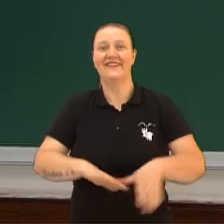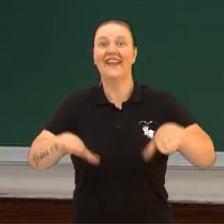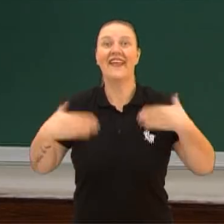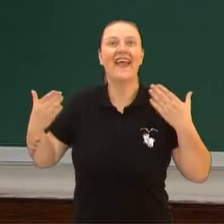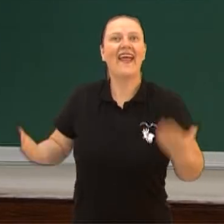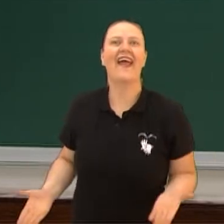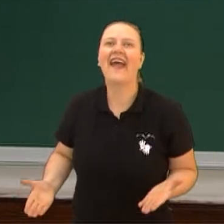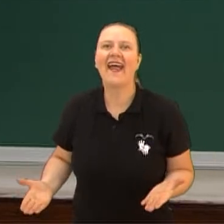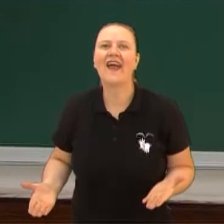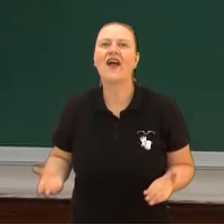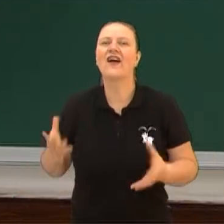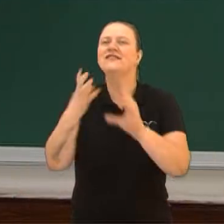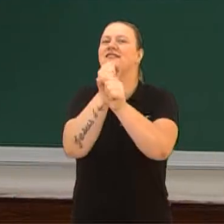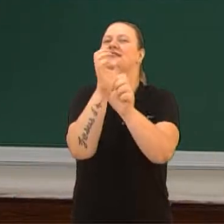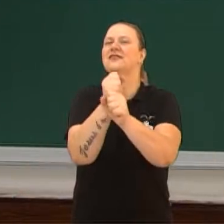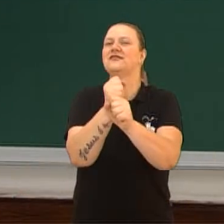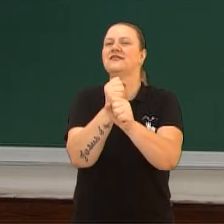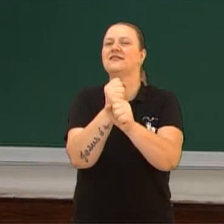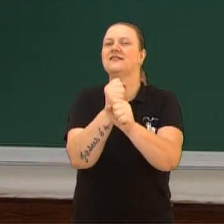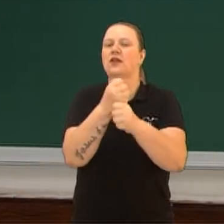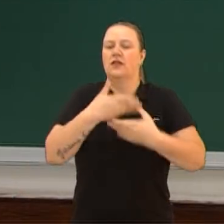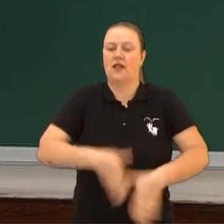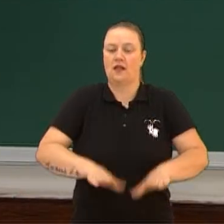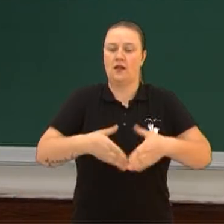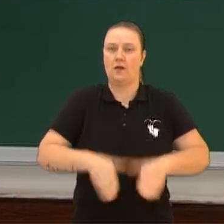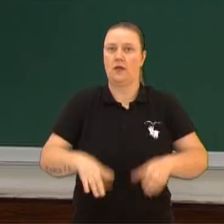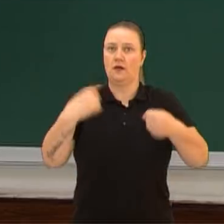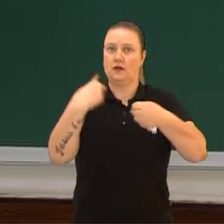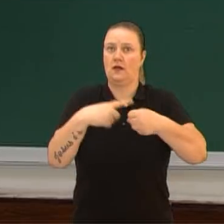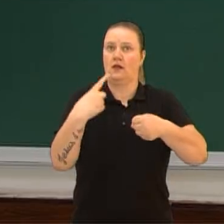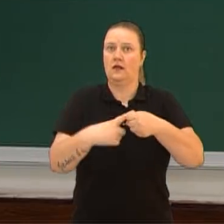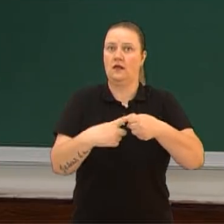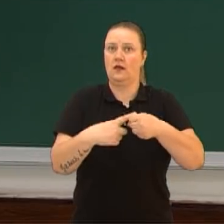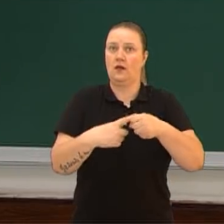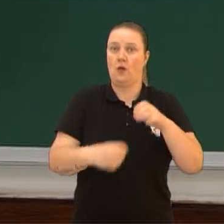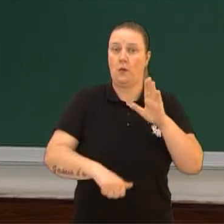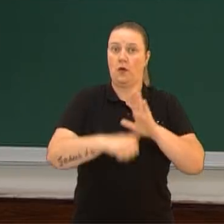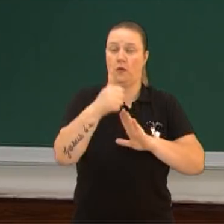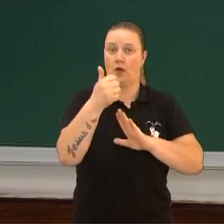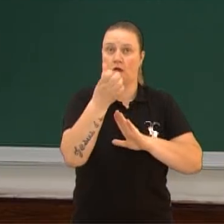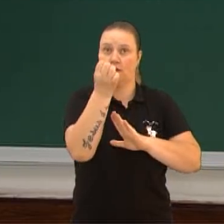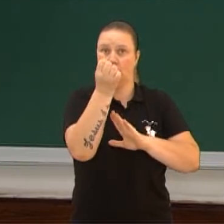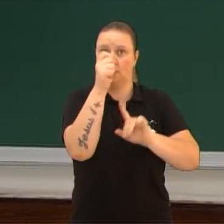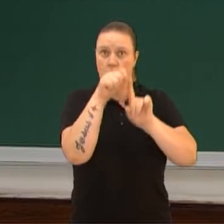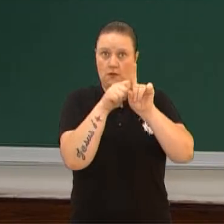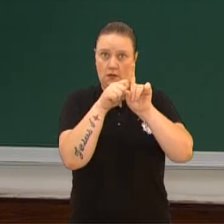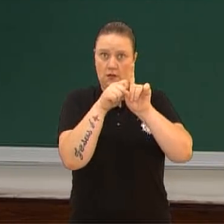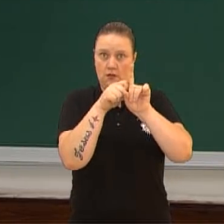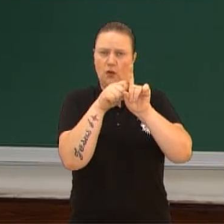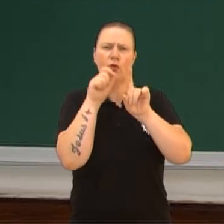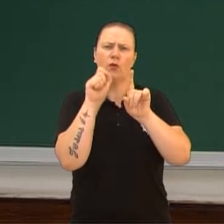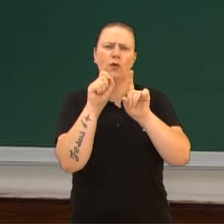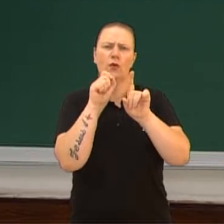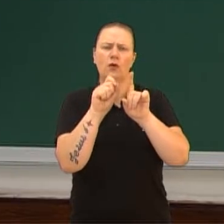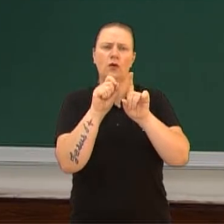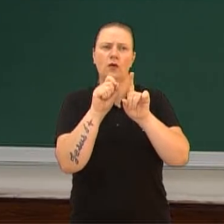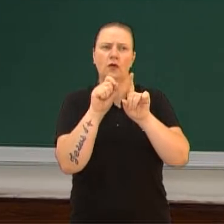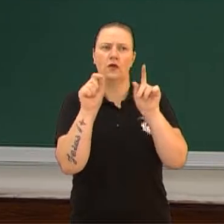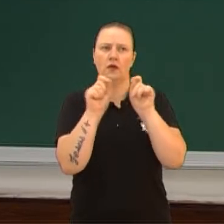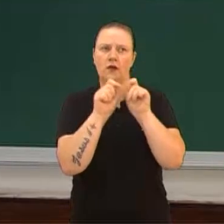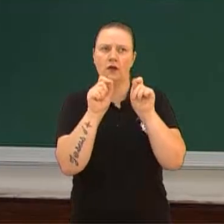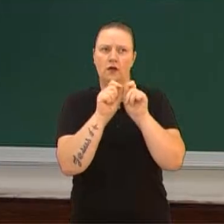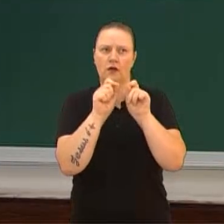E aí, pessoal, quantos? Olha só, então, quantos nascimentos houve nessa cidade no primeiro semestre? Então, no primeiro semestre, o que eu tenho que fazer? Olha